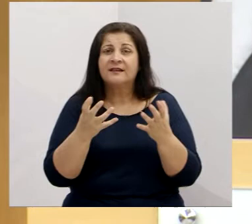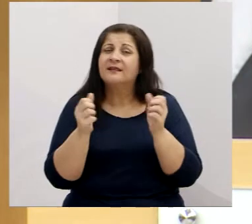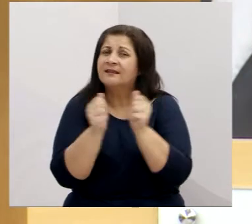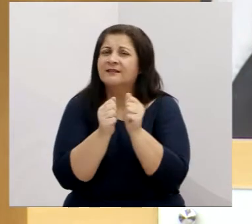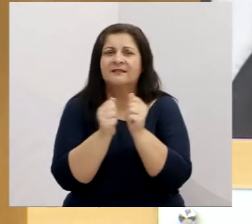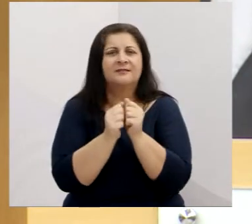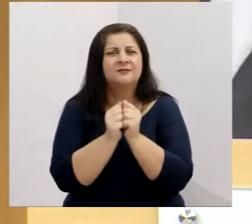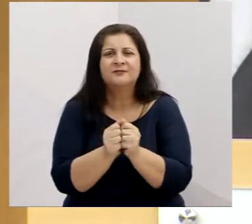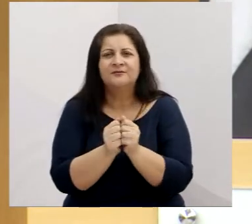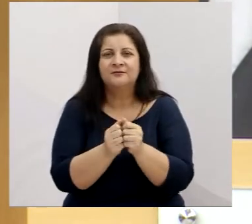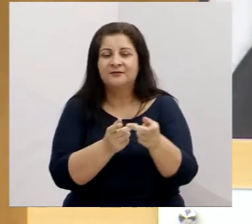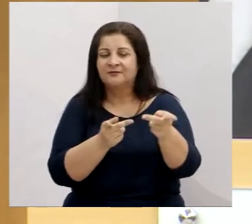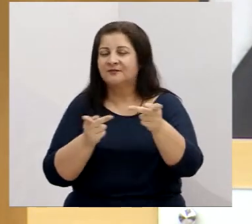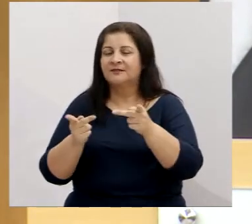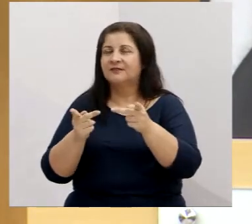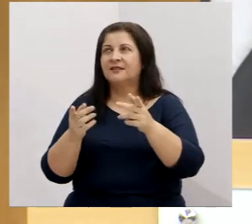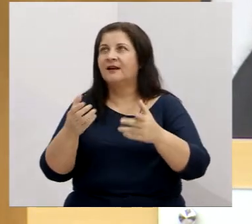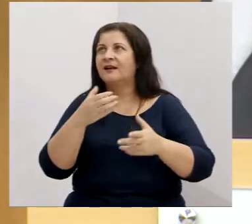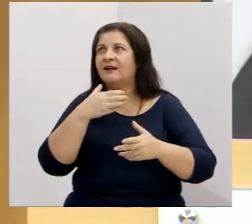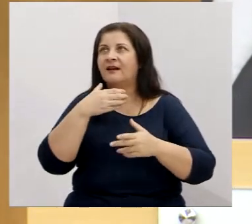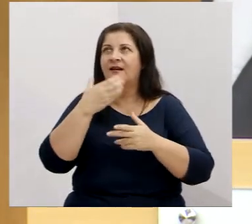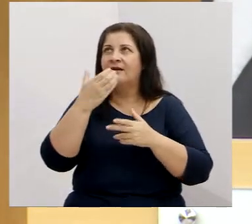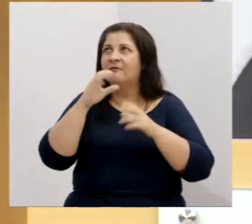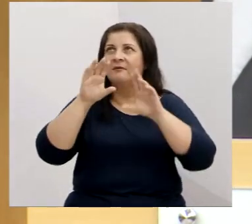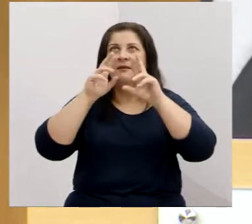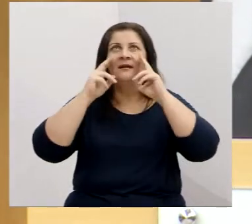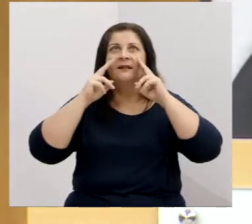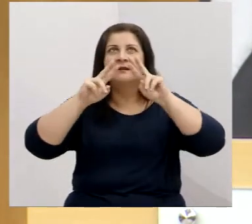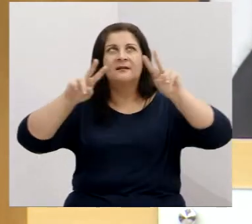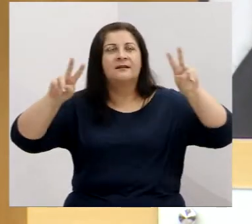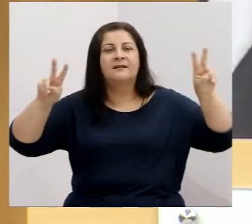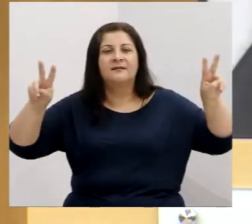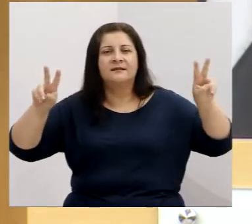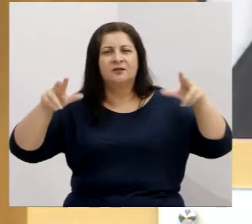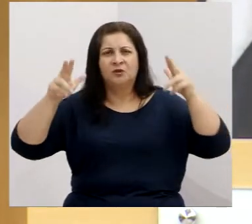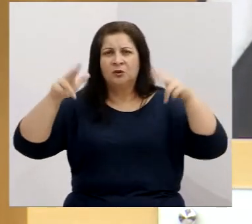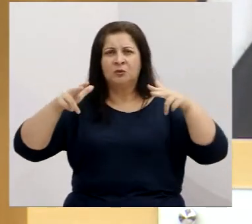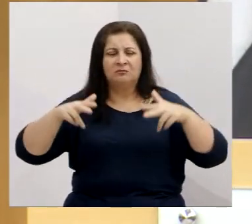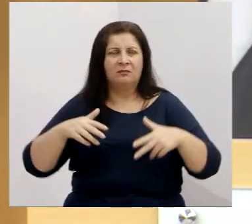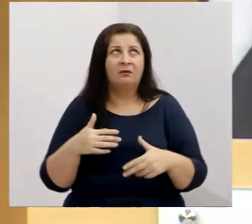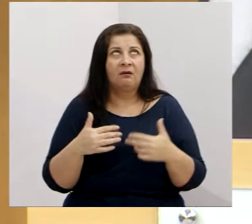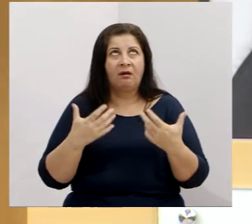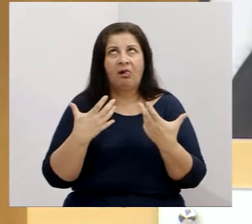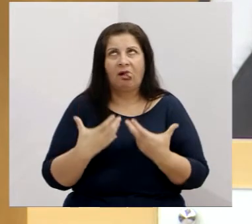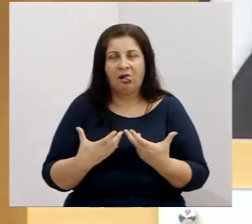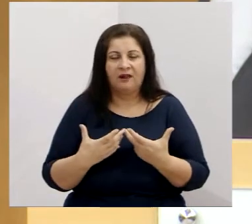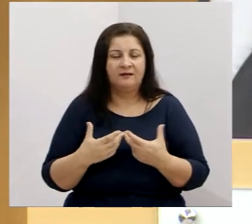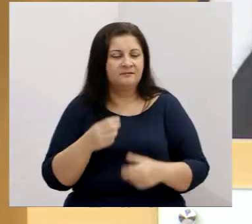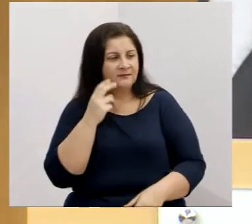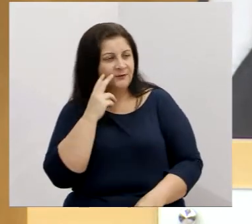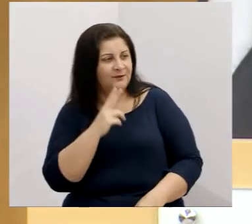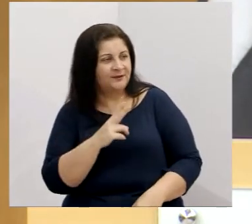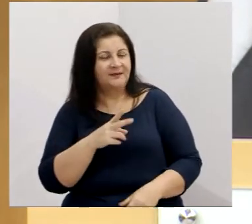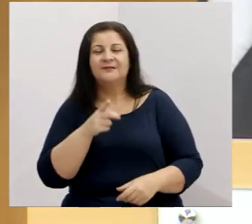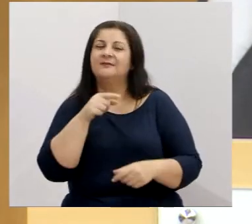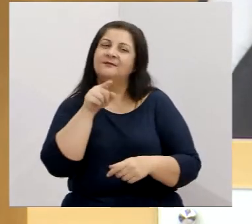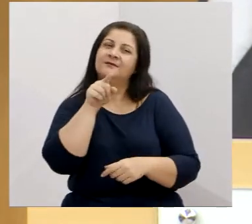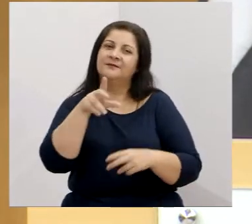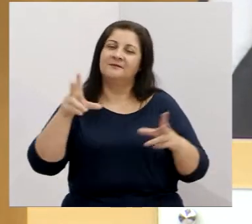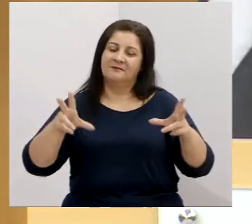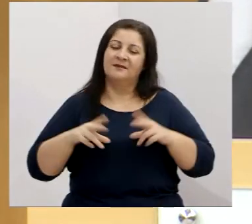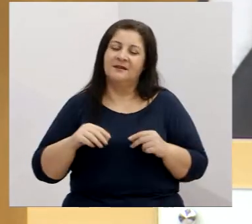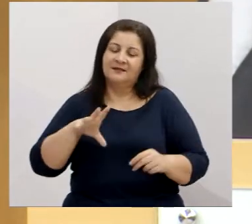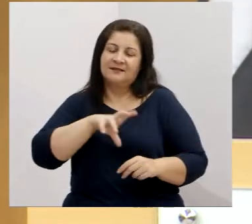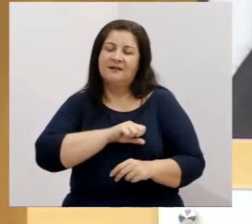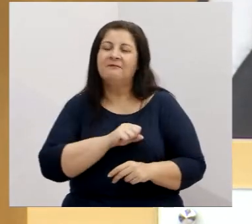estar ao seu lado visitar o paraíso apenas olhando os seus olhos e que nunca fica entediado pelas suas expressões Você merece um amor